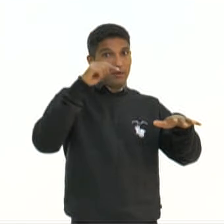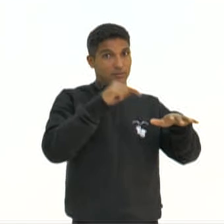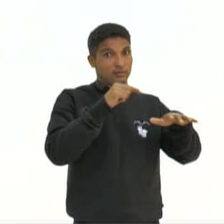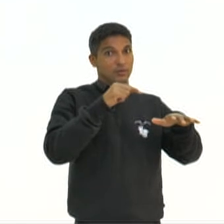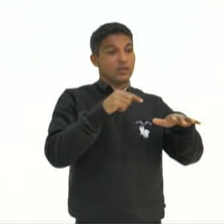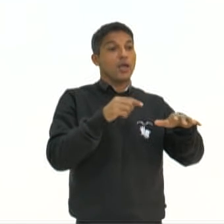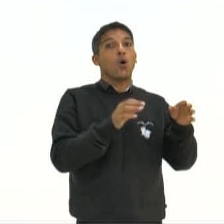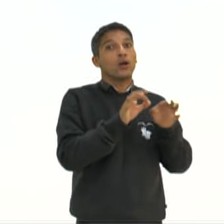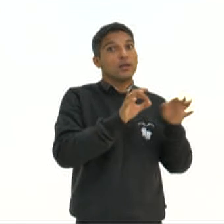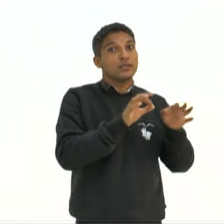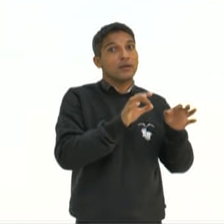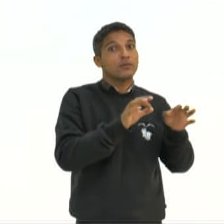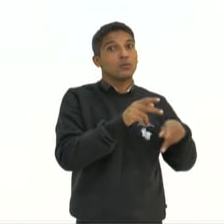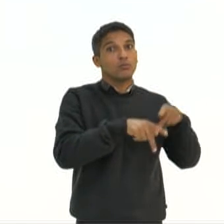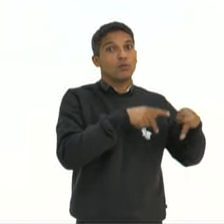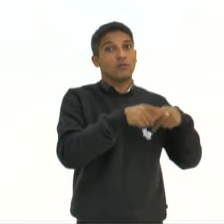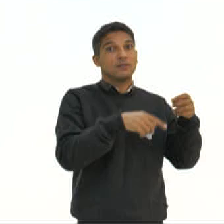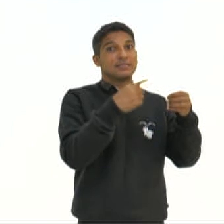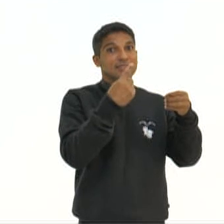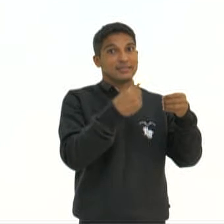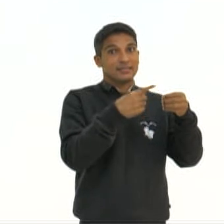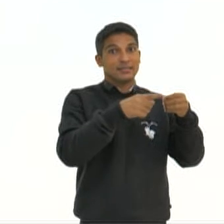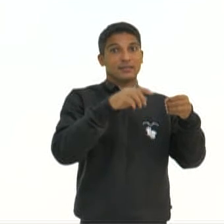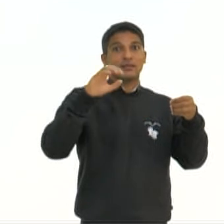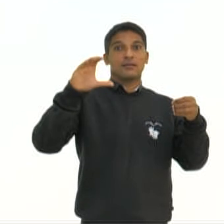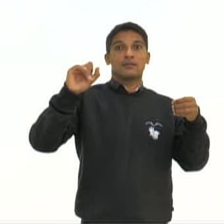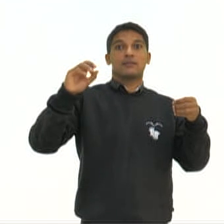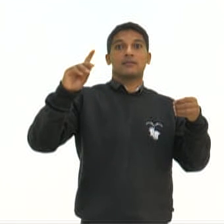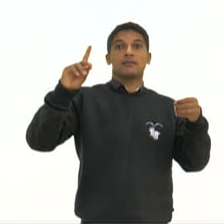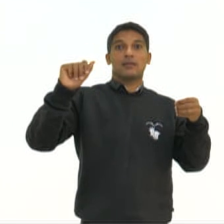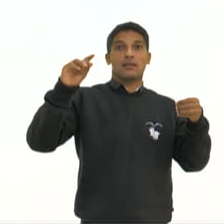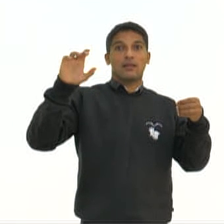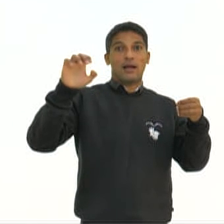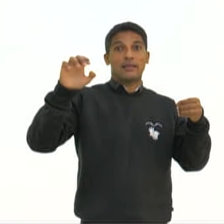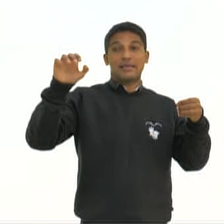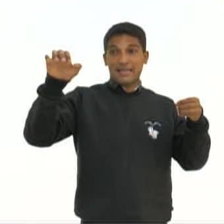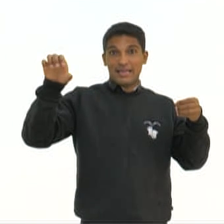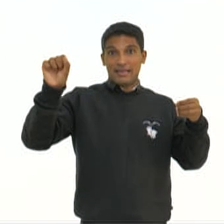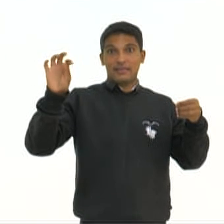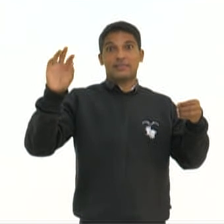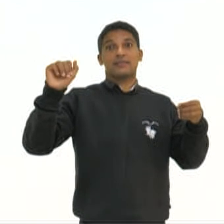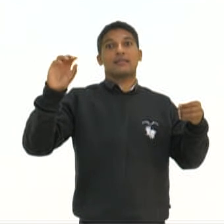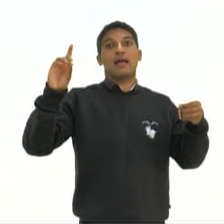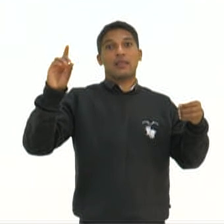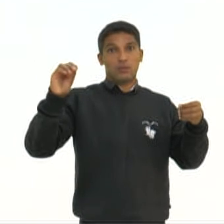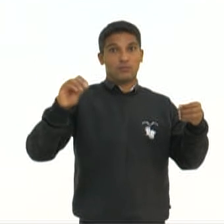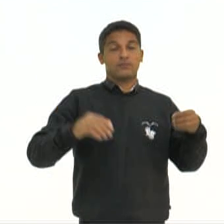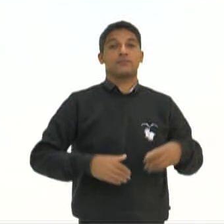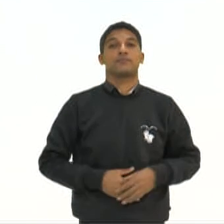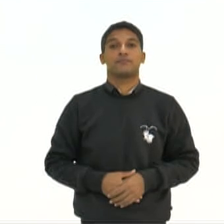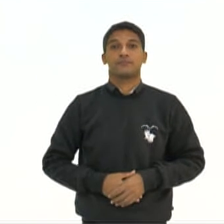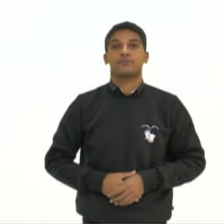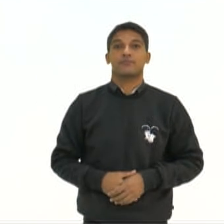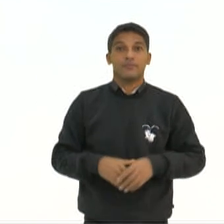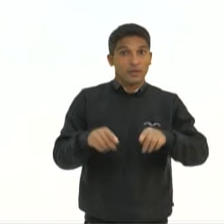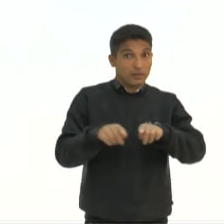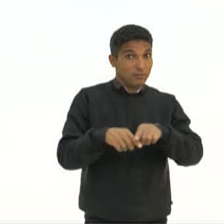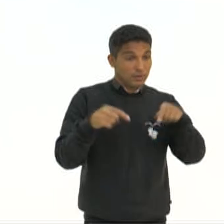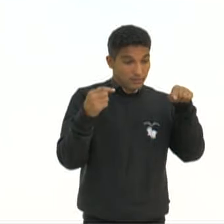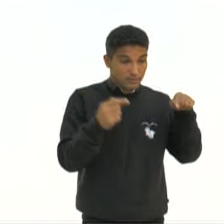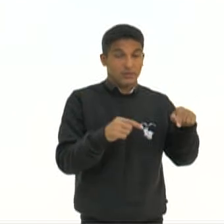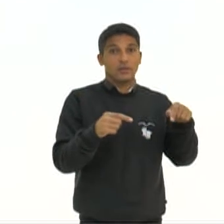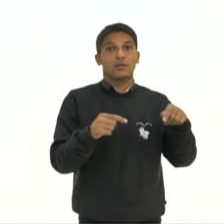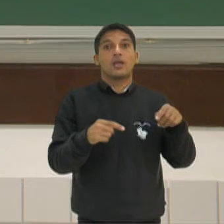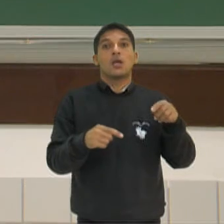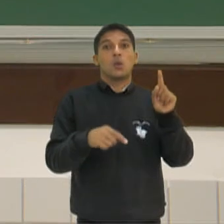então que os objetos tinham alma. Nós vimos que o profeta Maomé, ele vai então começar a dizer que